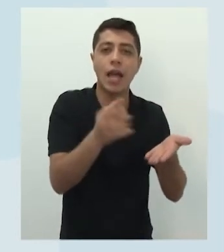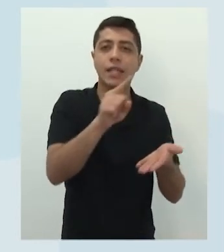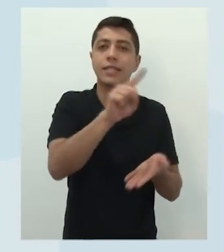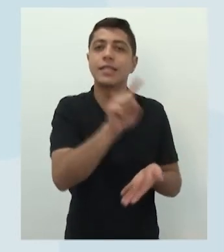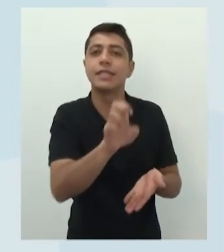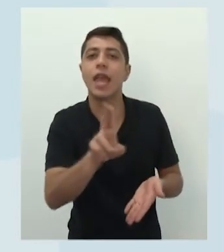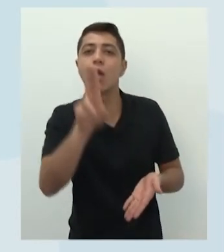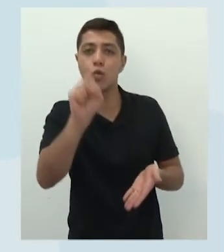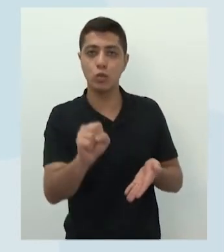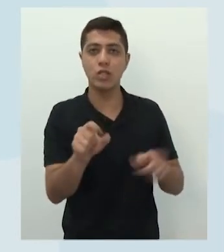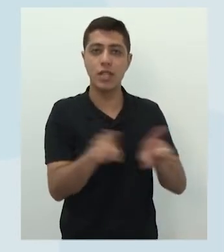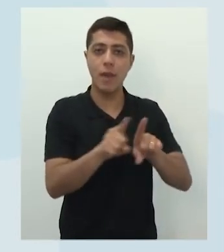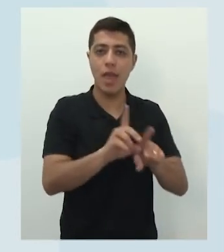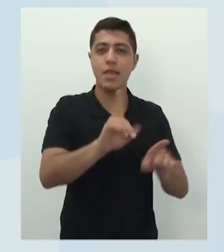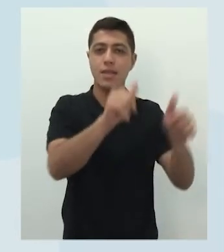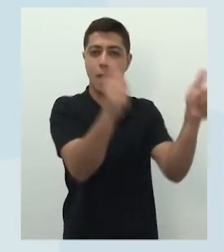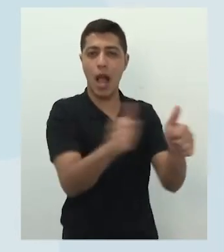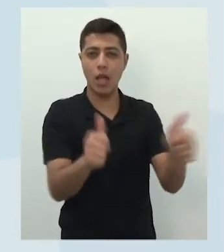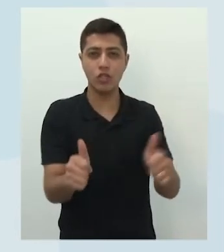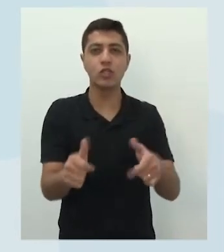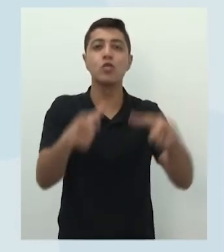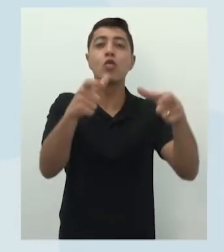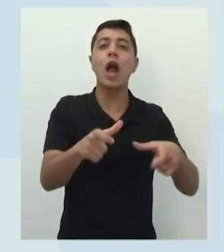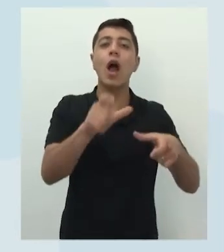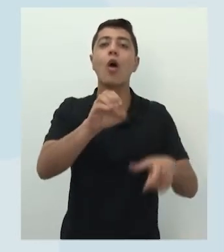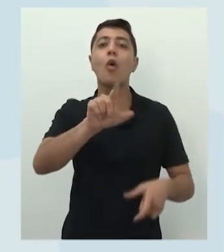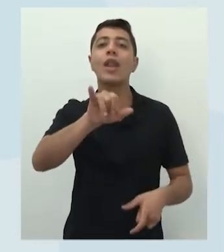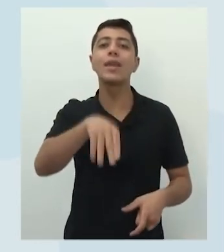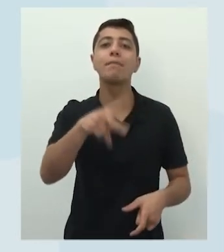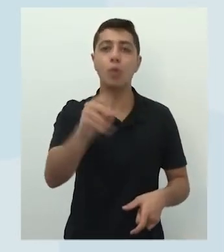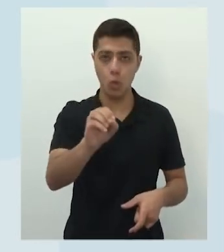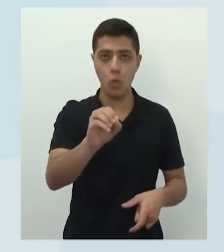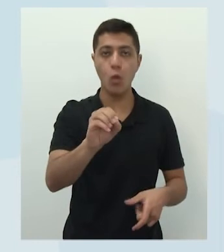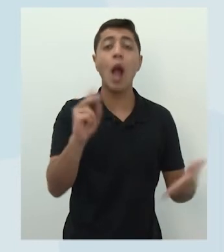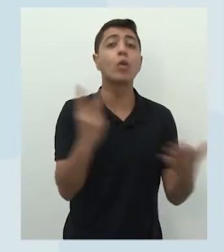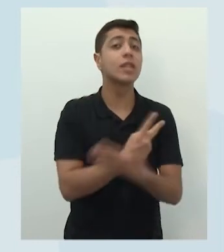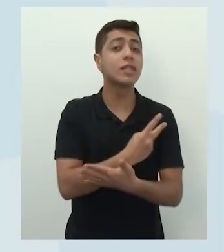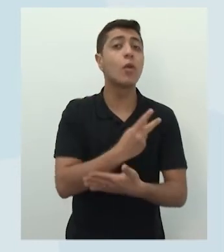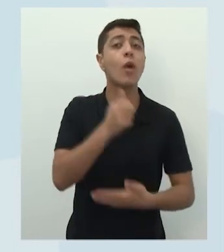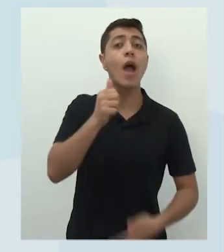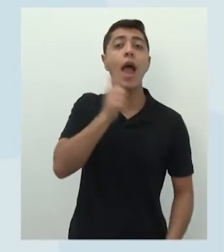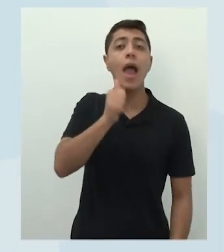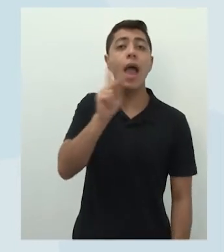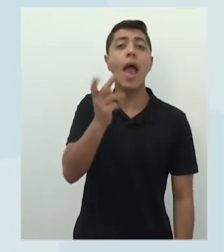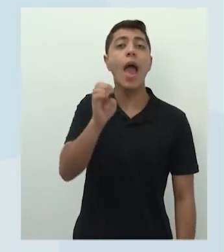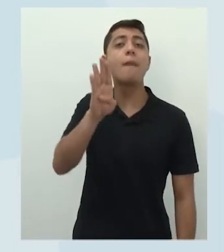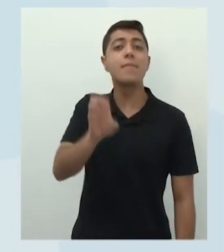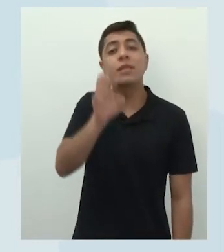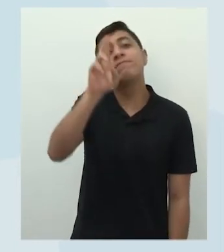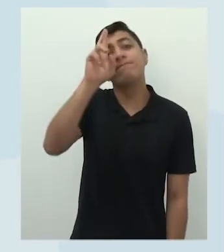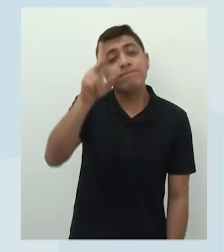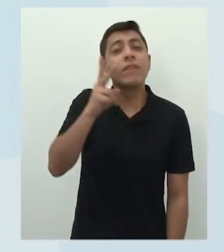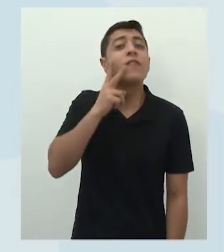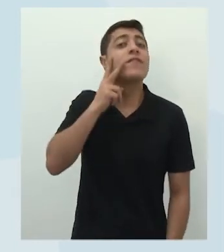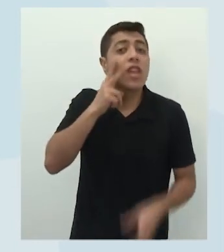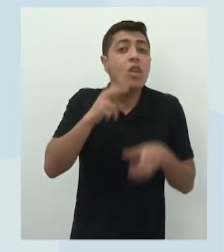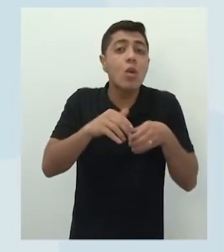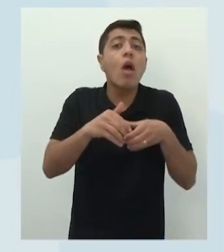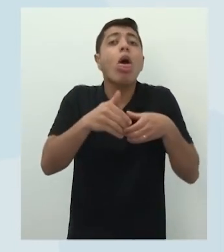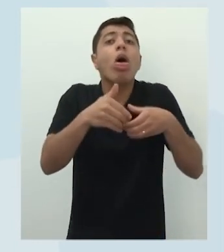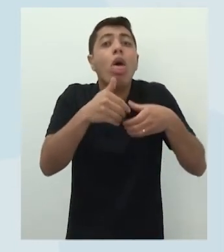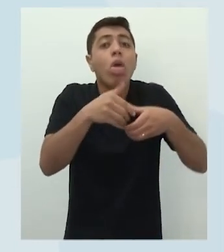juventude. Dizem que era uma menina, na mitologia, era uma menina loira, era uma menina virgem, era uma